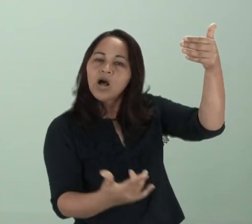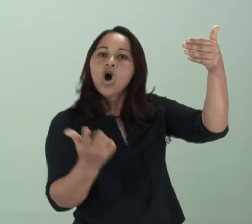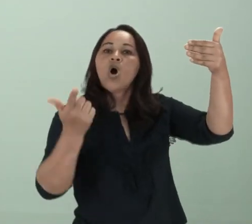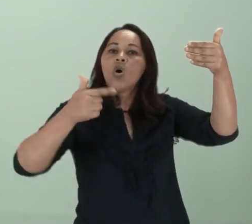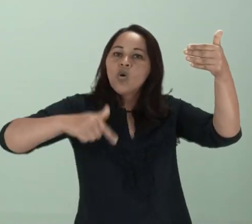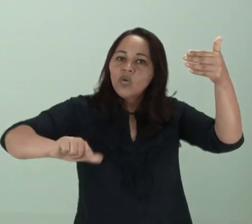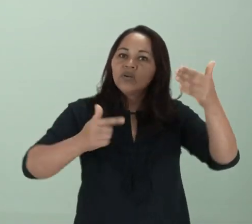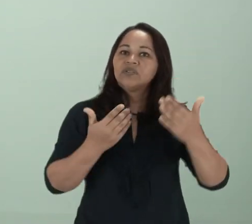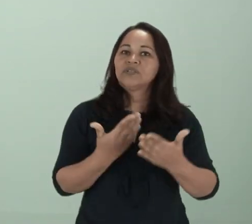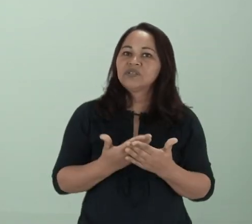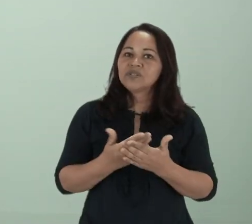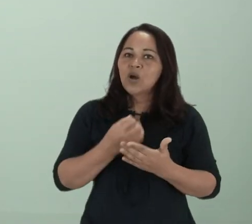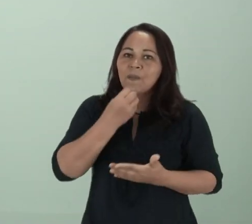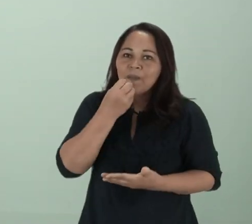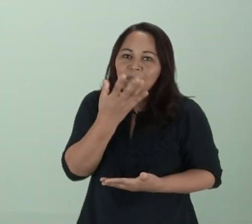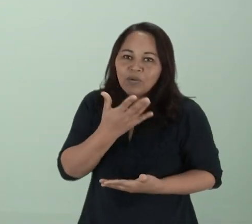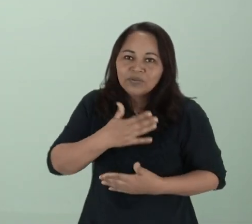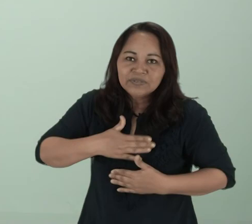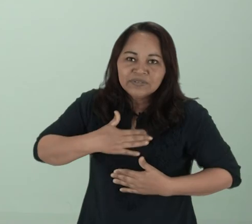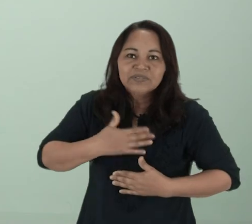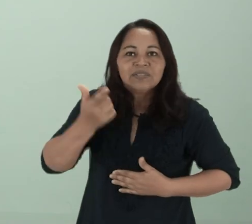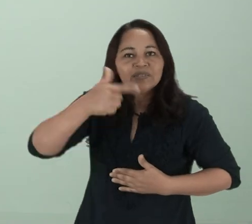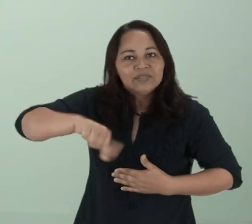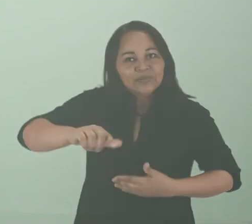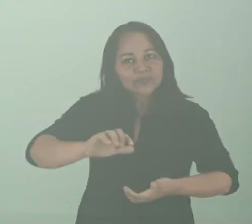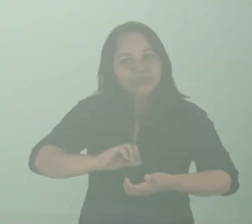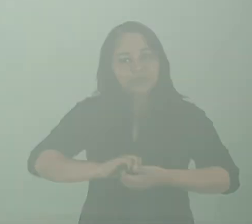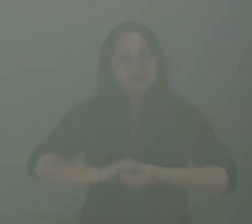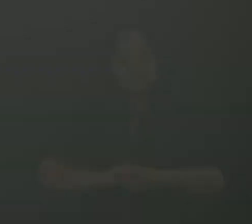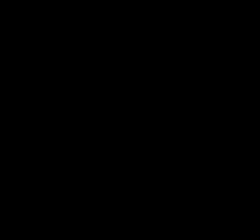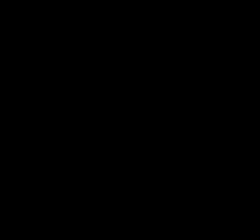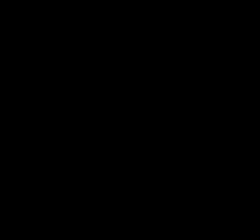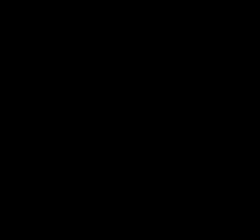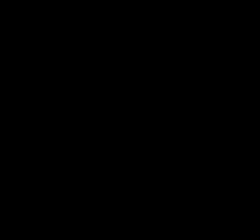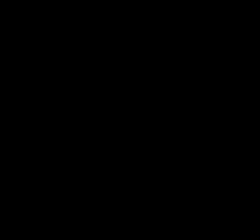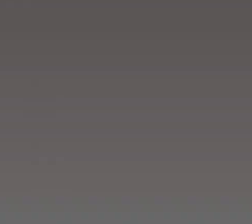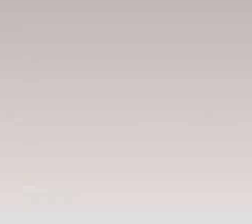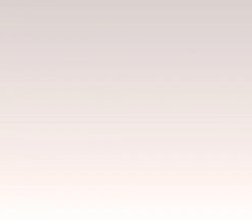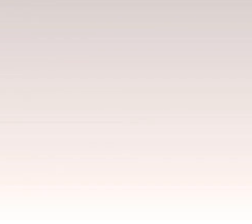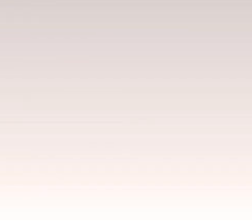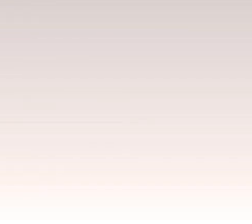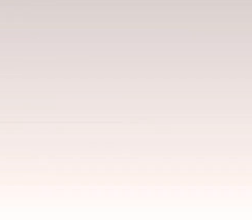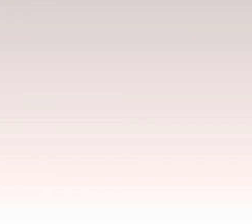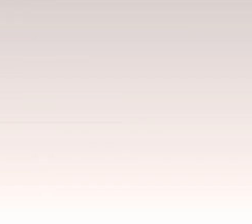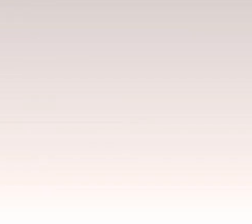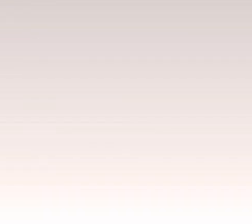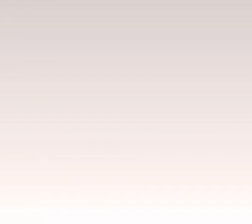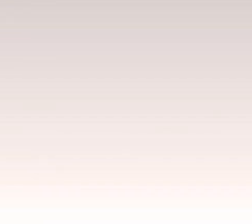aulas. Bons estudos e até a próxima!